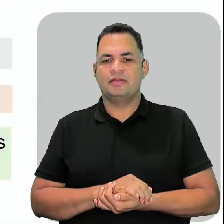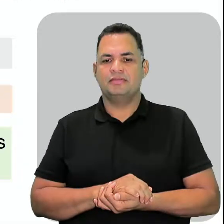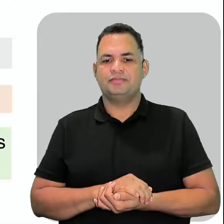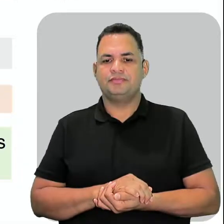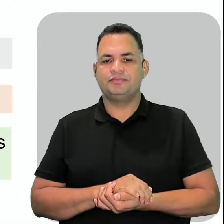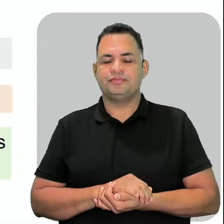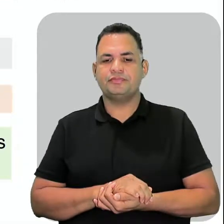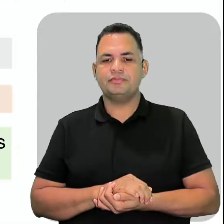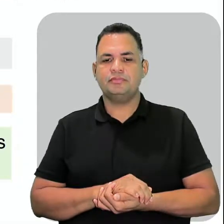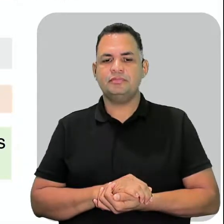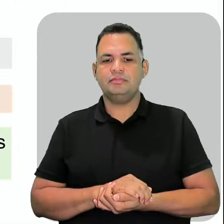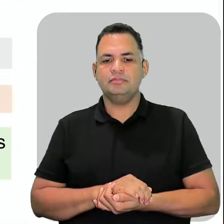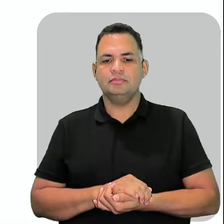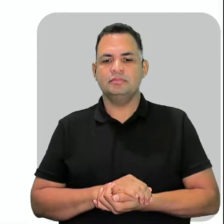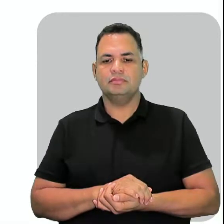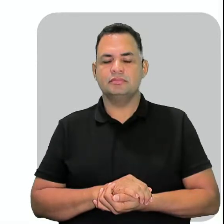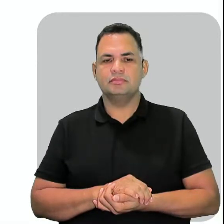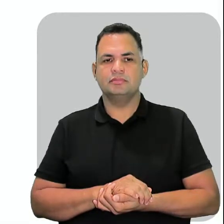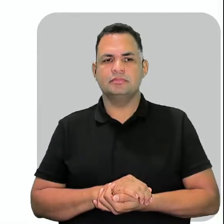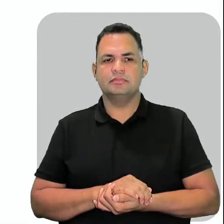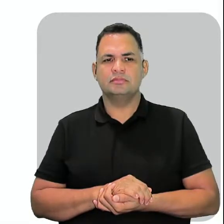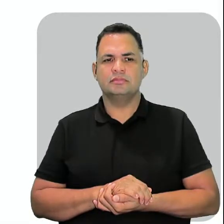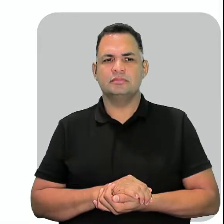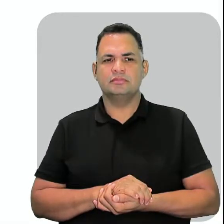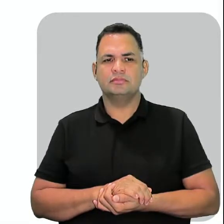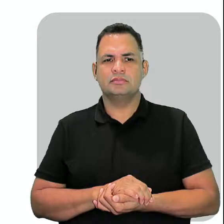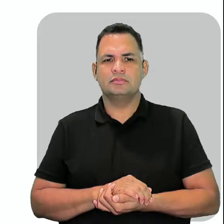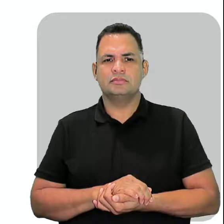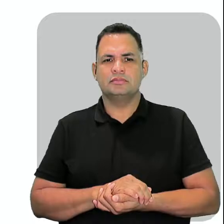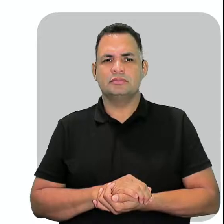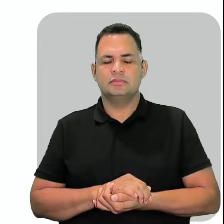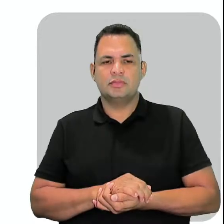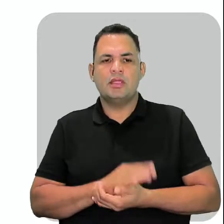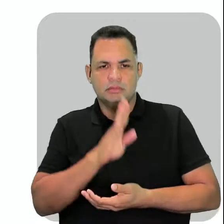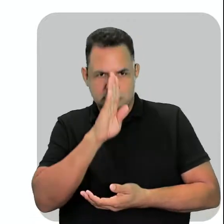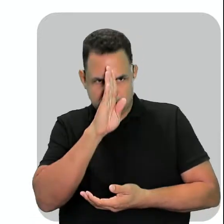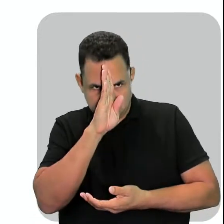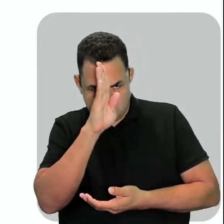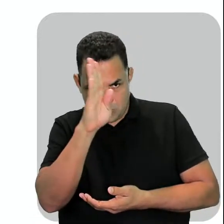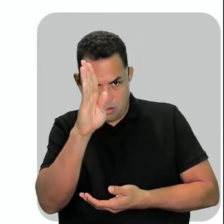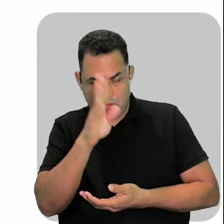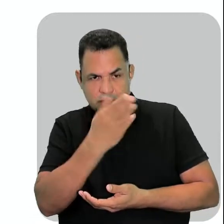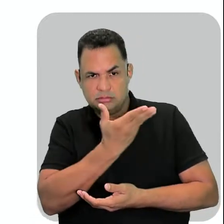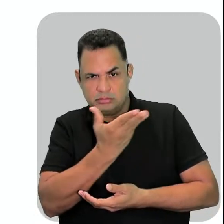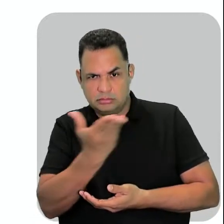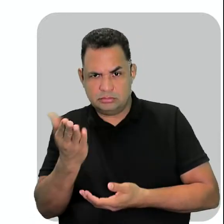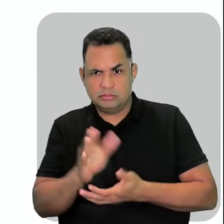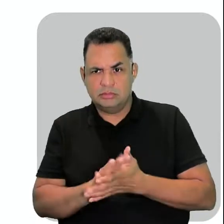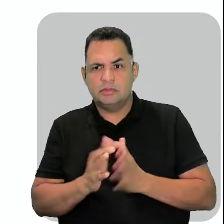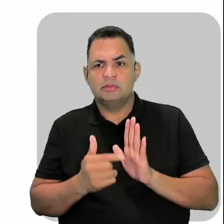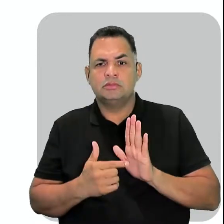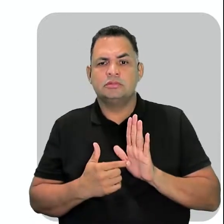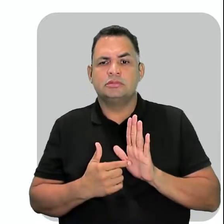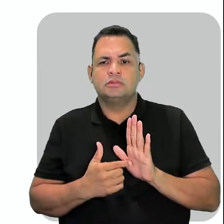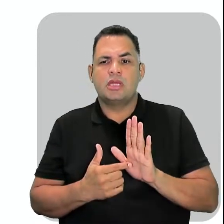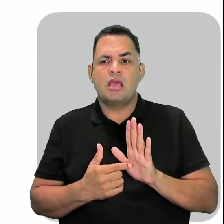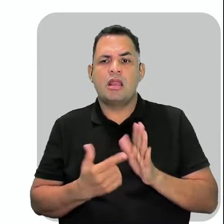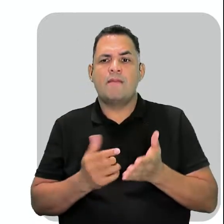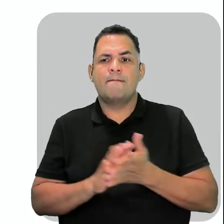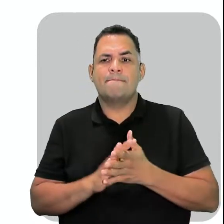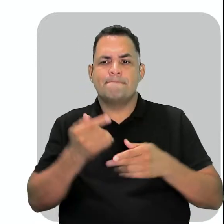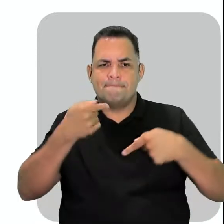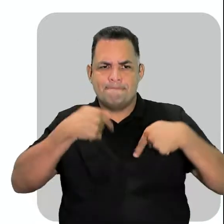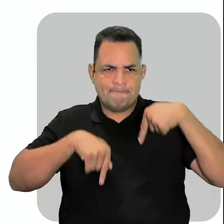mais sobre esses aminoácidos. Os aminoácidos essenciais são aqueles que o metabolismo